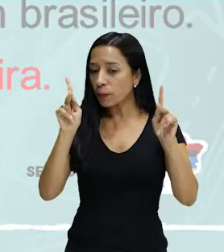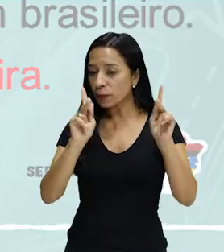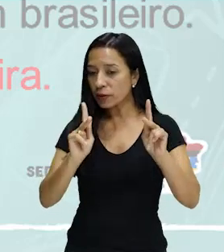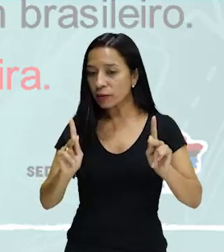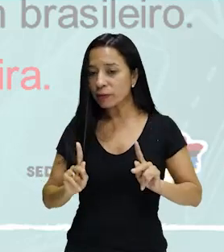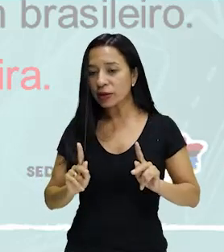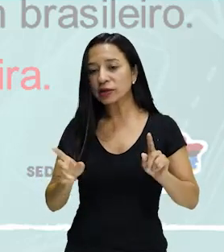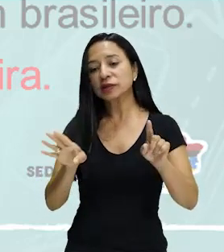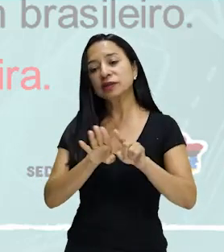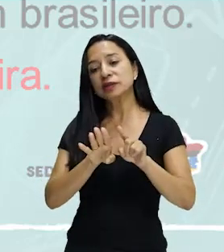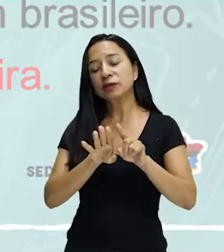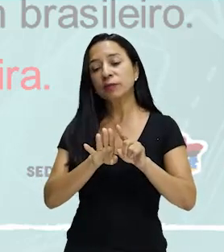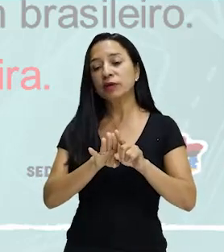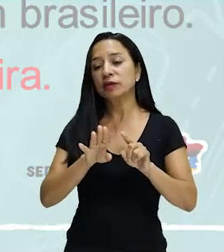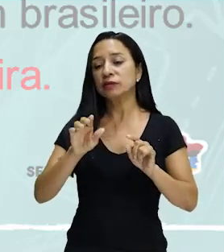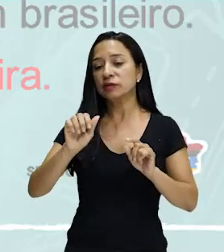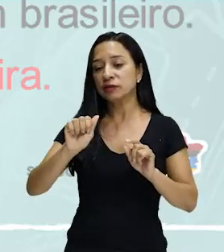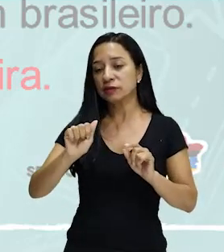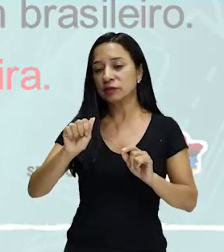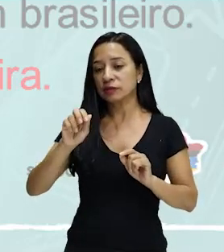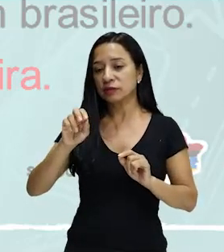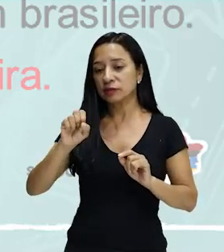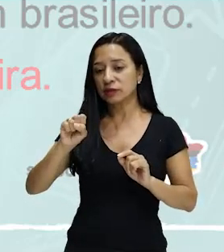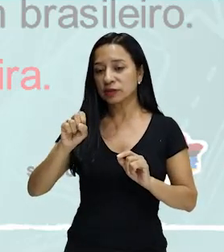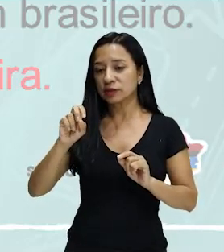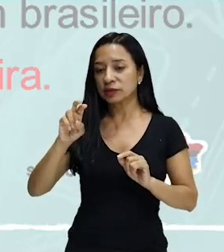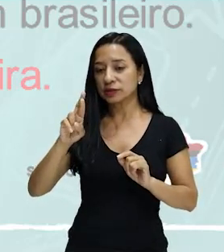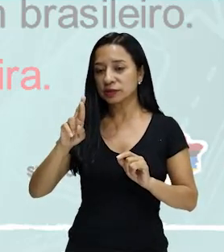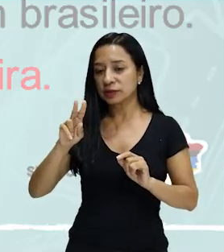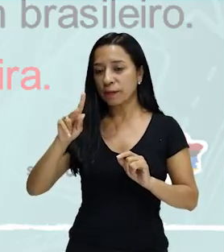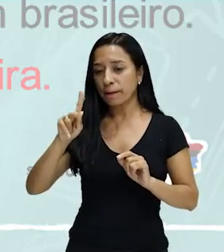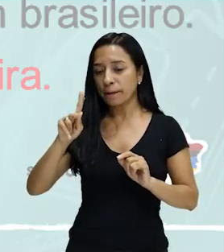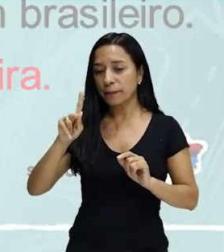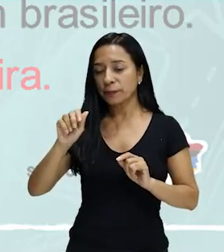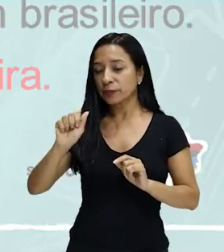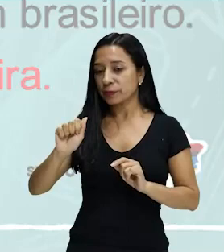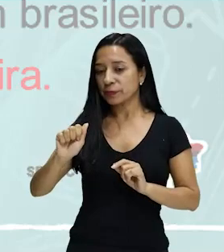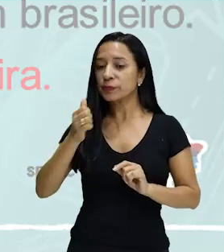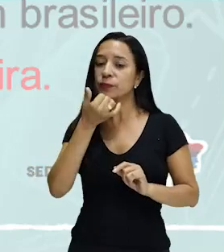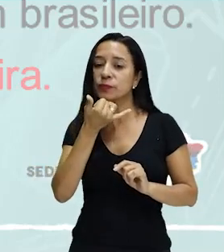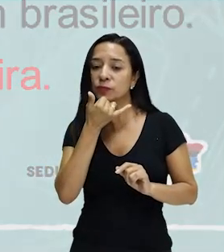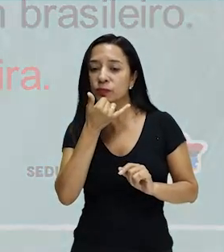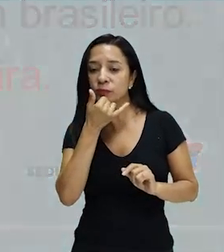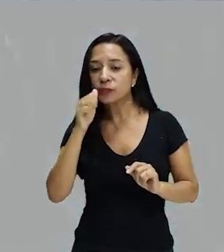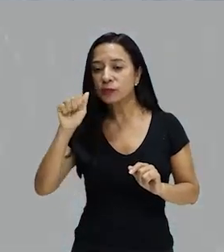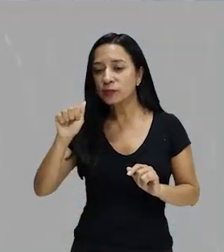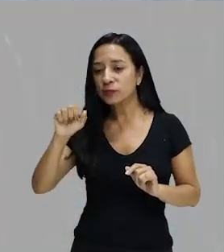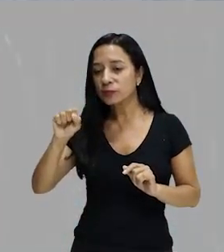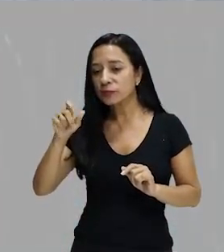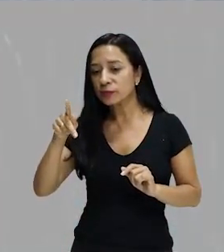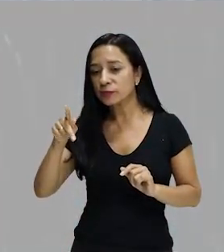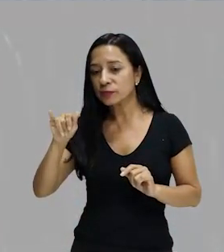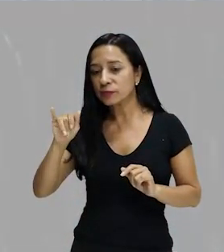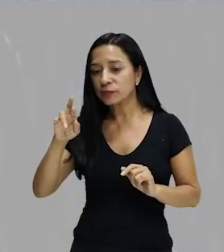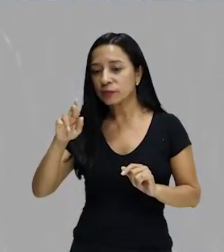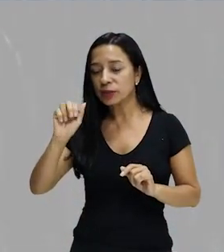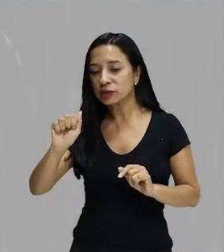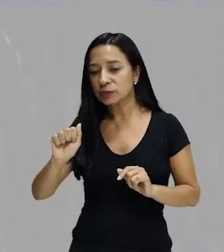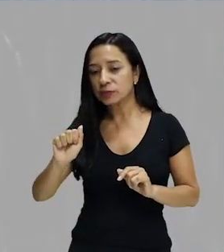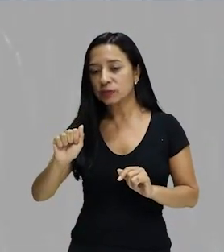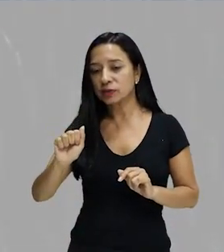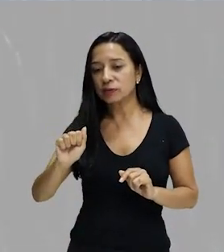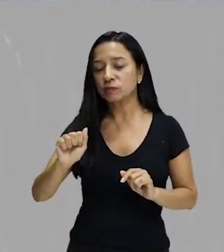a aspira, ou seja, a deseja. Deveria ter uma preposição. Por isso